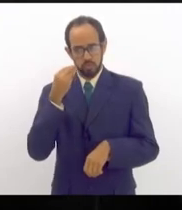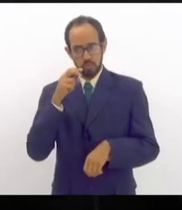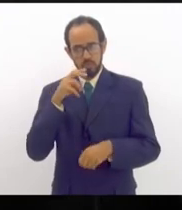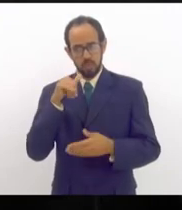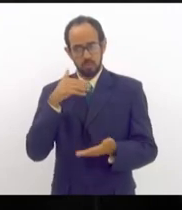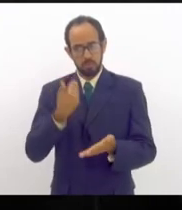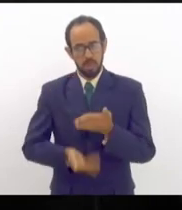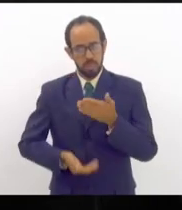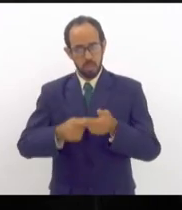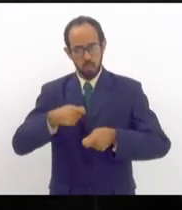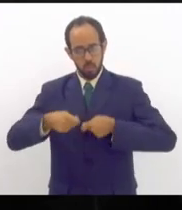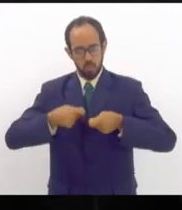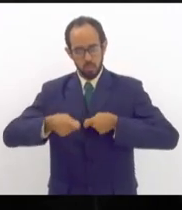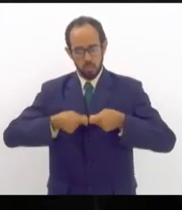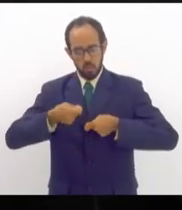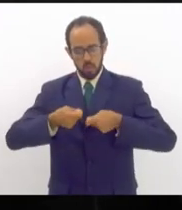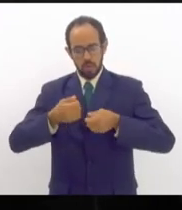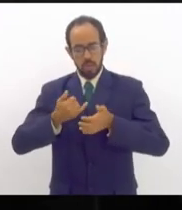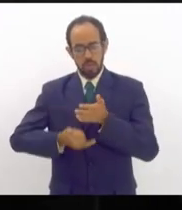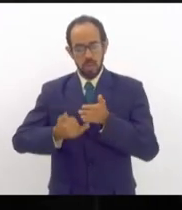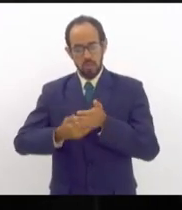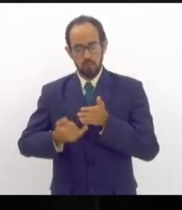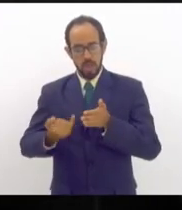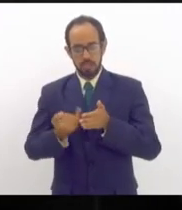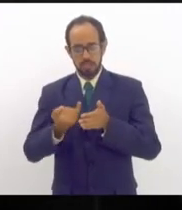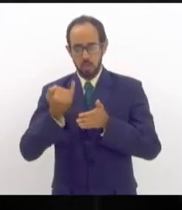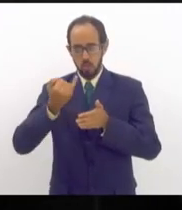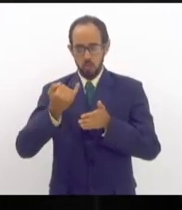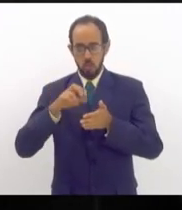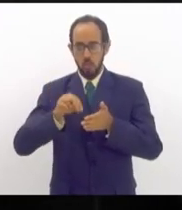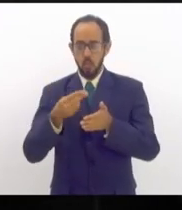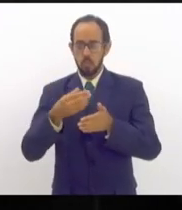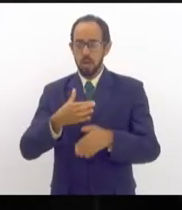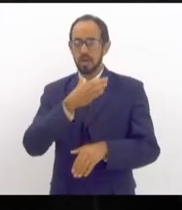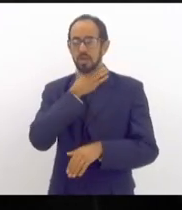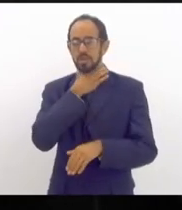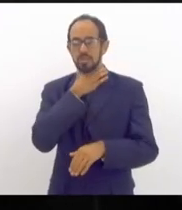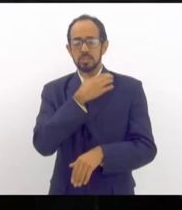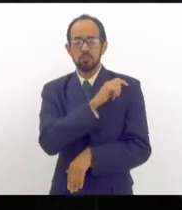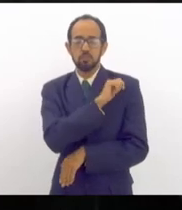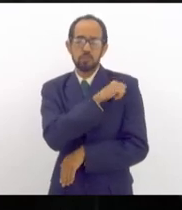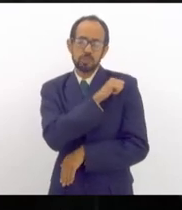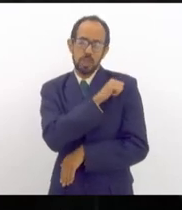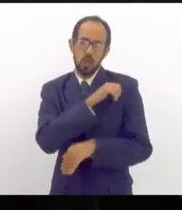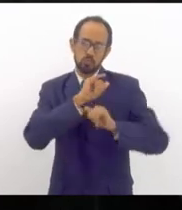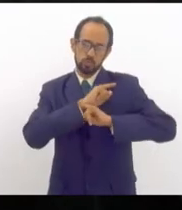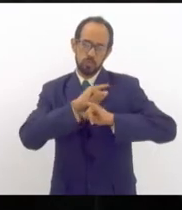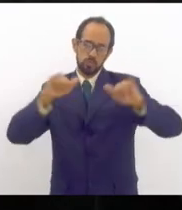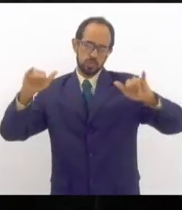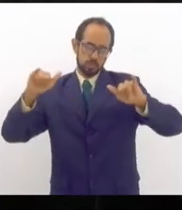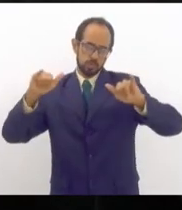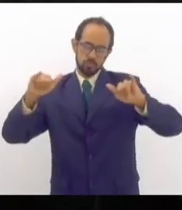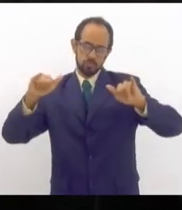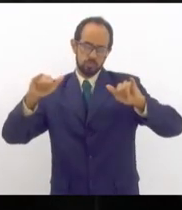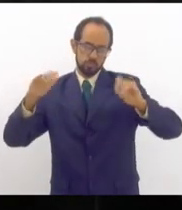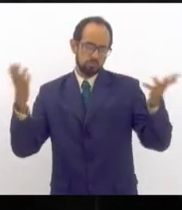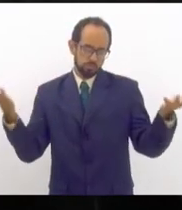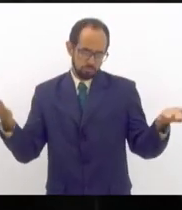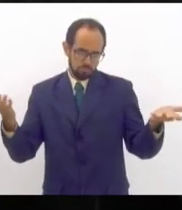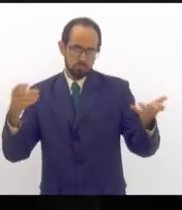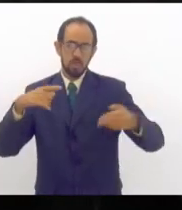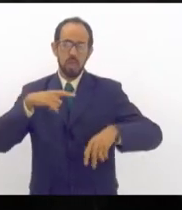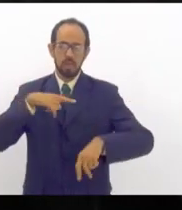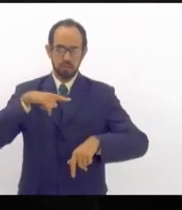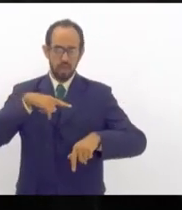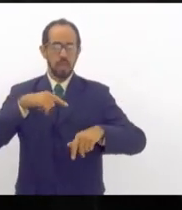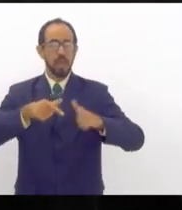controle da inflação ou uma crise fiscal se anuncia de grandes proporções aí